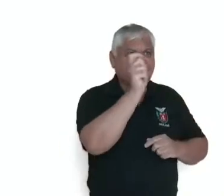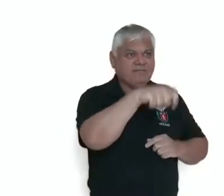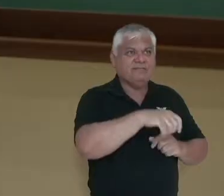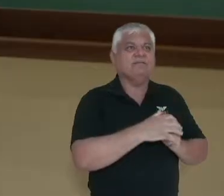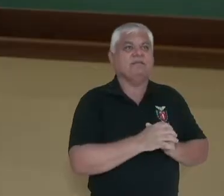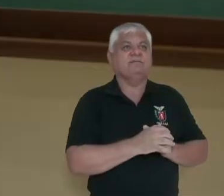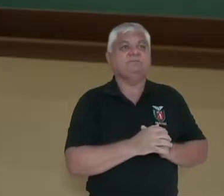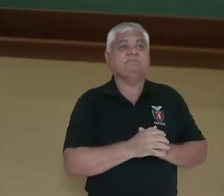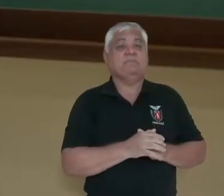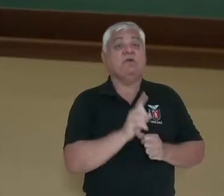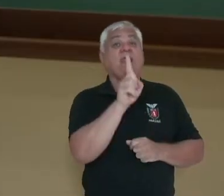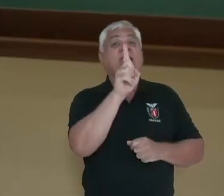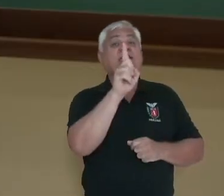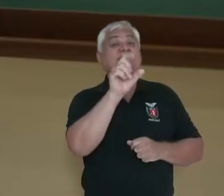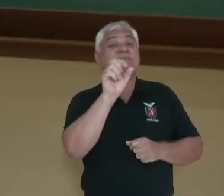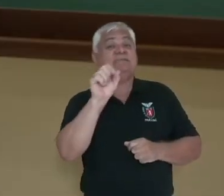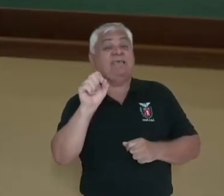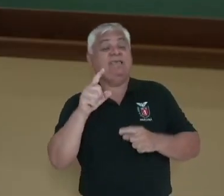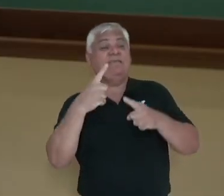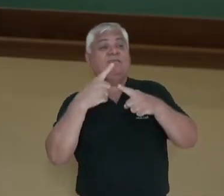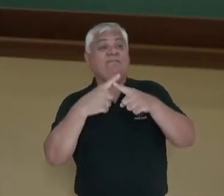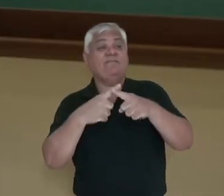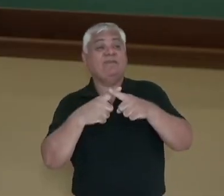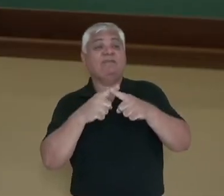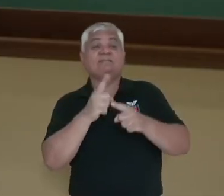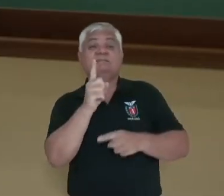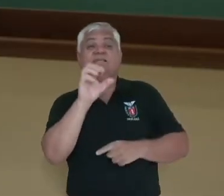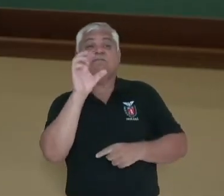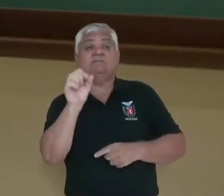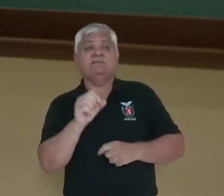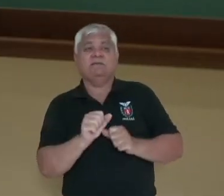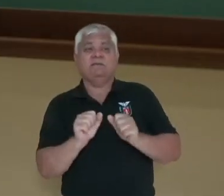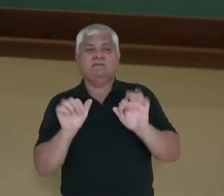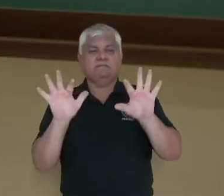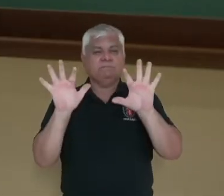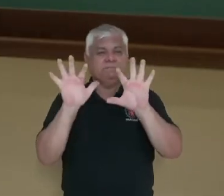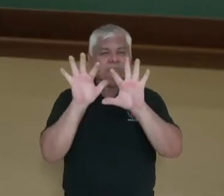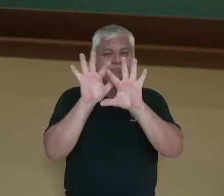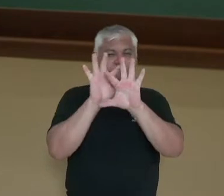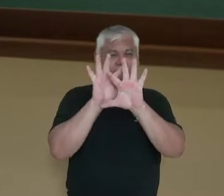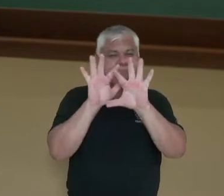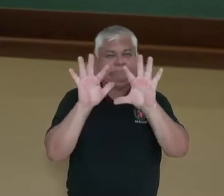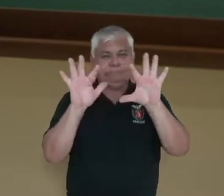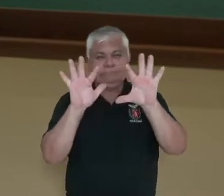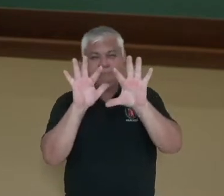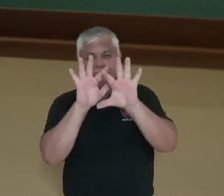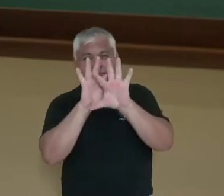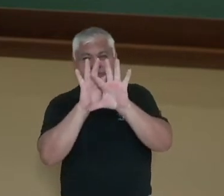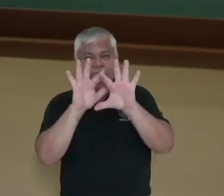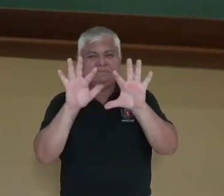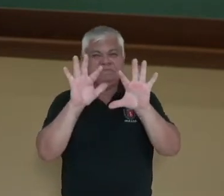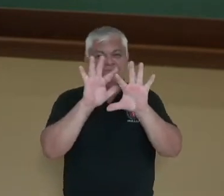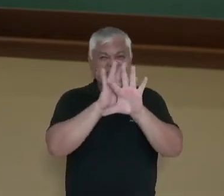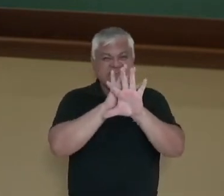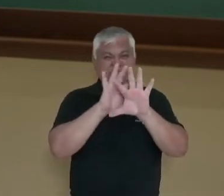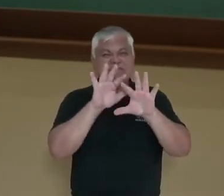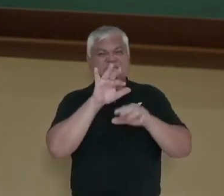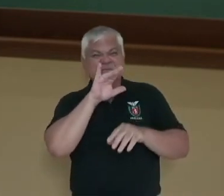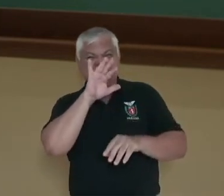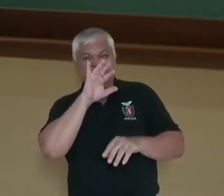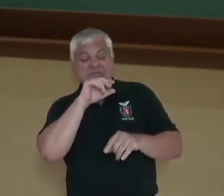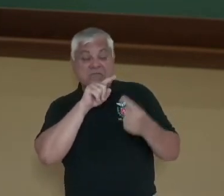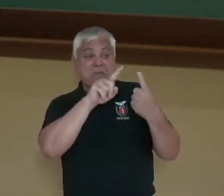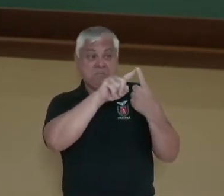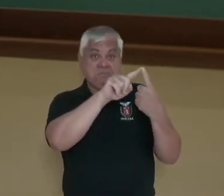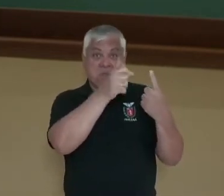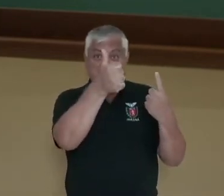quadradinhos. Nós vamos ter 100 vezes 106. Olha a qualidade da imagem, o quanto que caiu. Se eu diminuir ainda